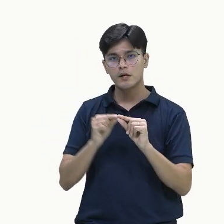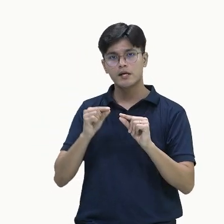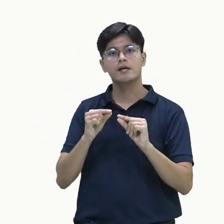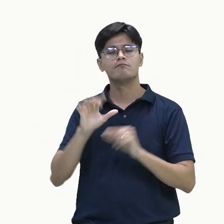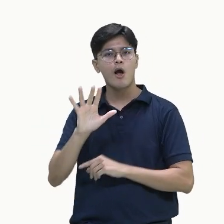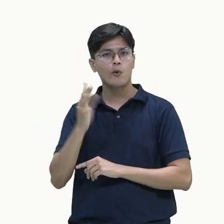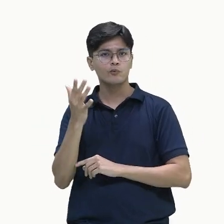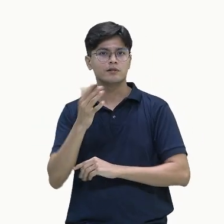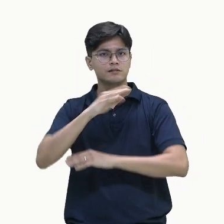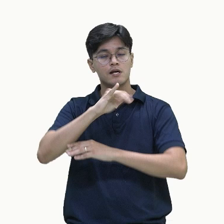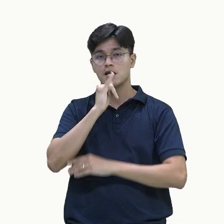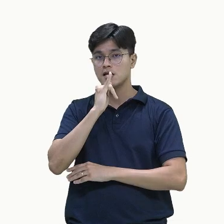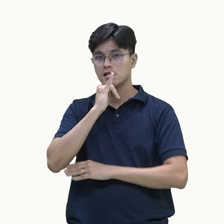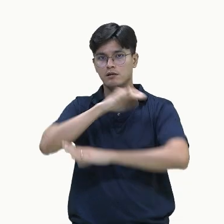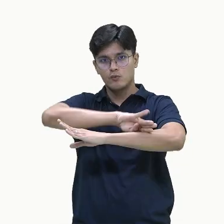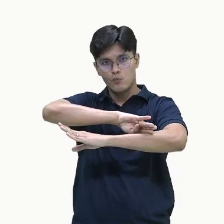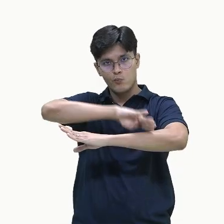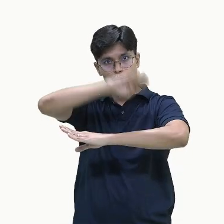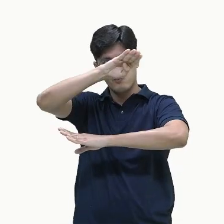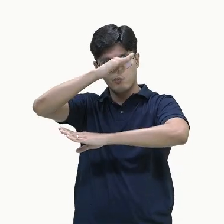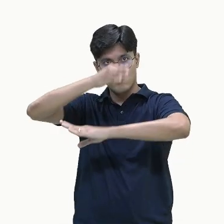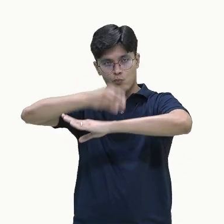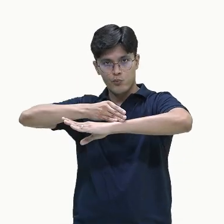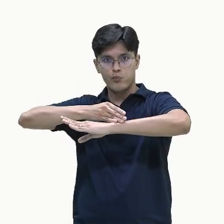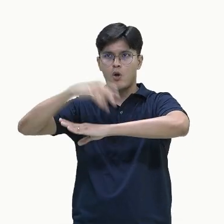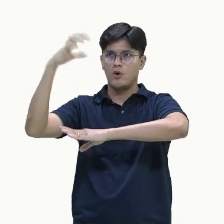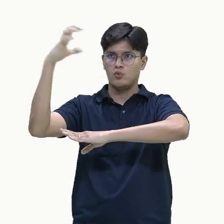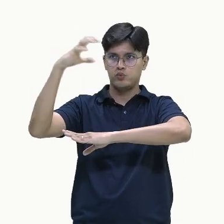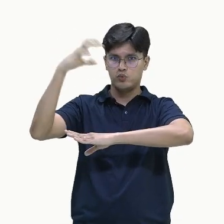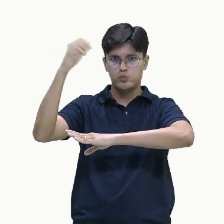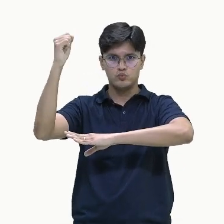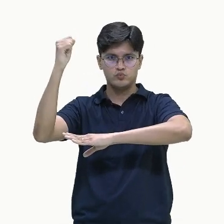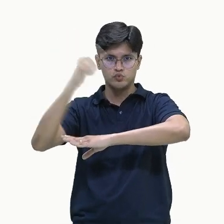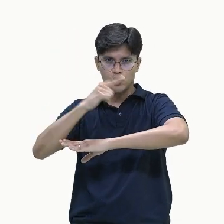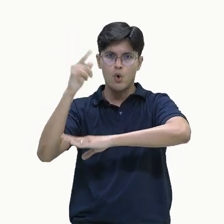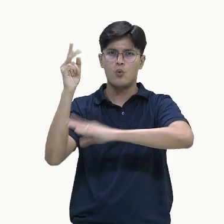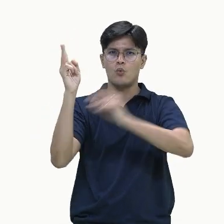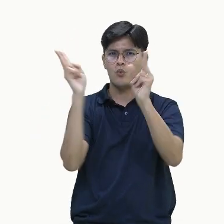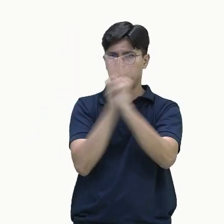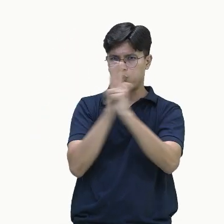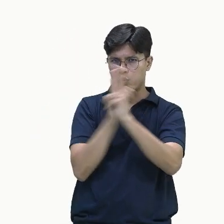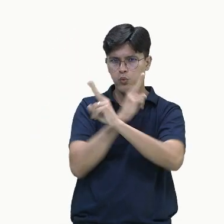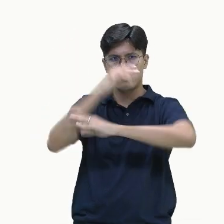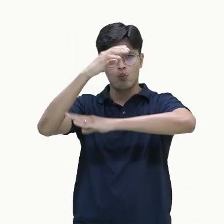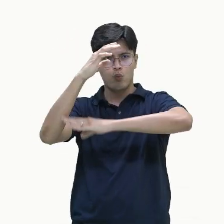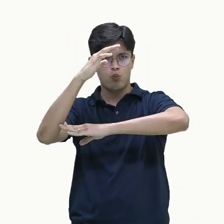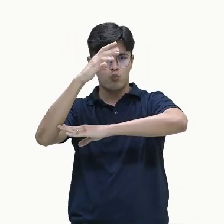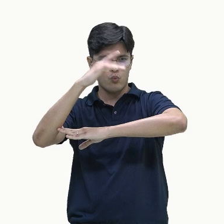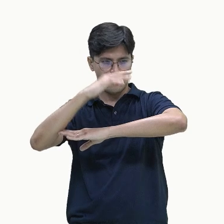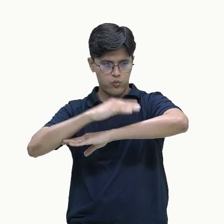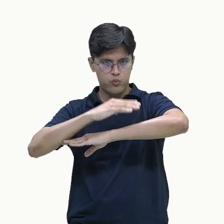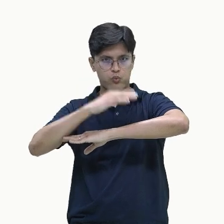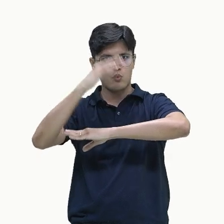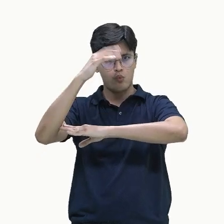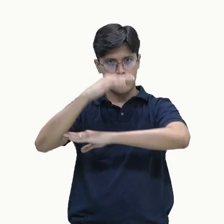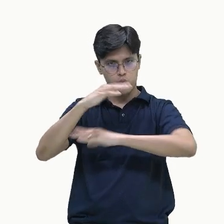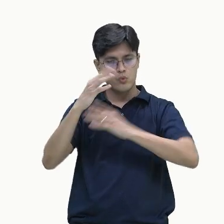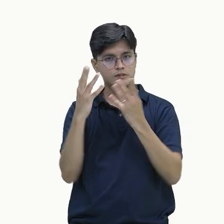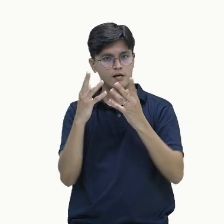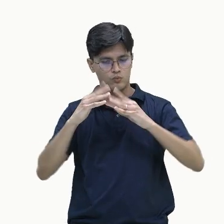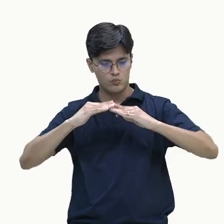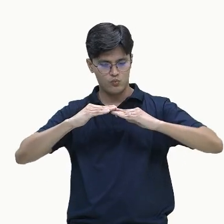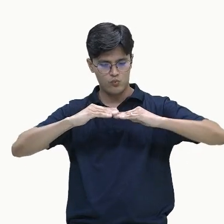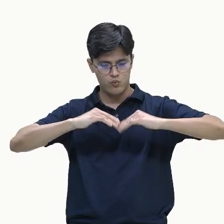erosivos, né, ou seja, processos ali de desgaste ao longo do tempo e perda de sedimentos, Se vai passar por